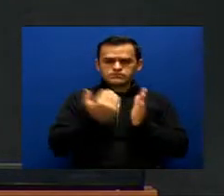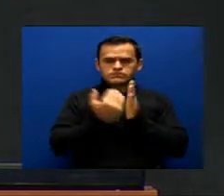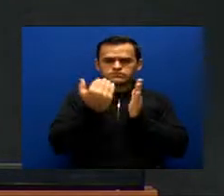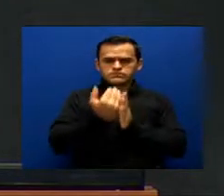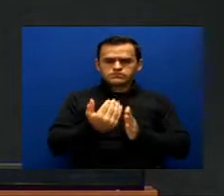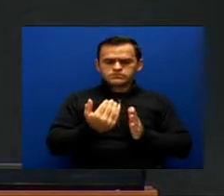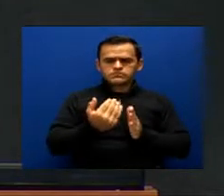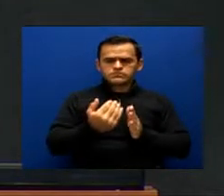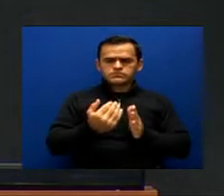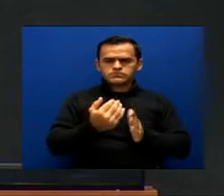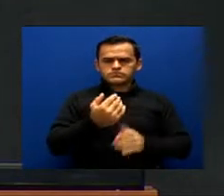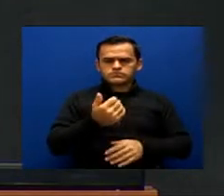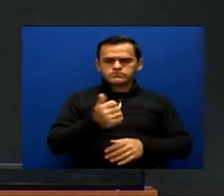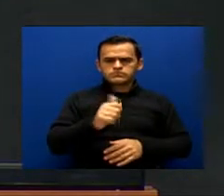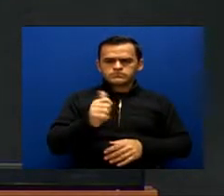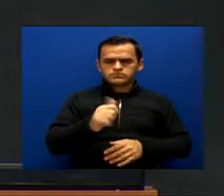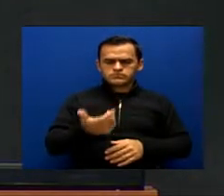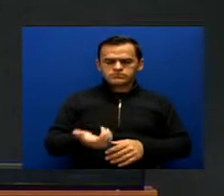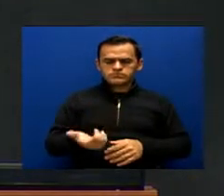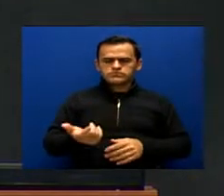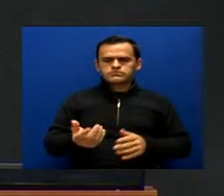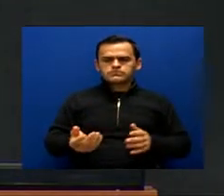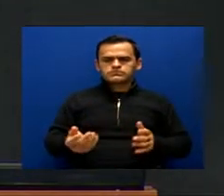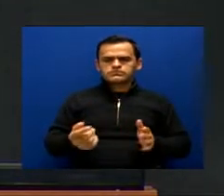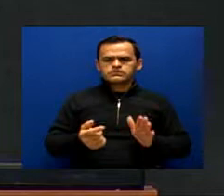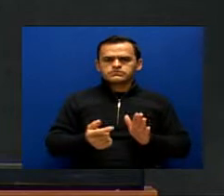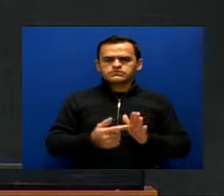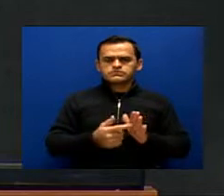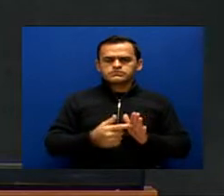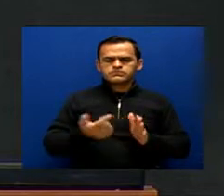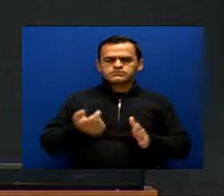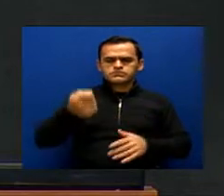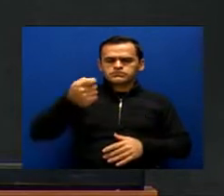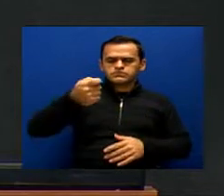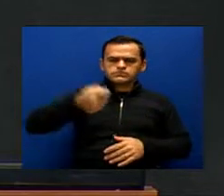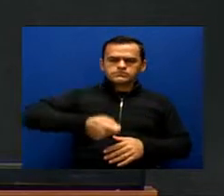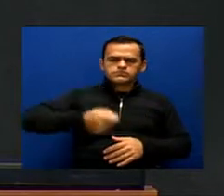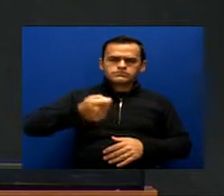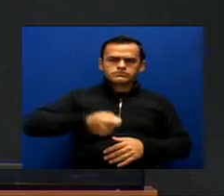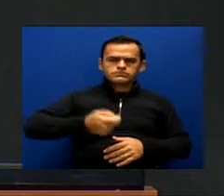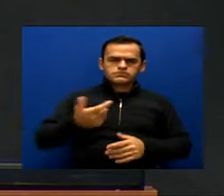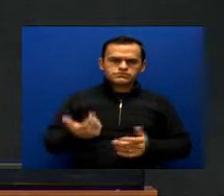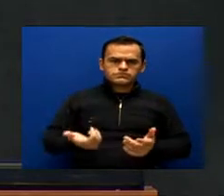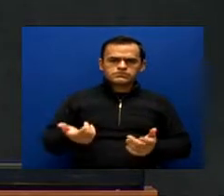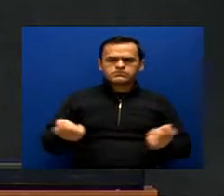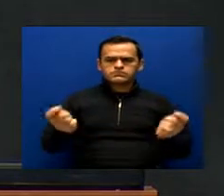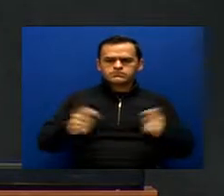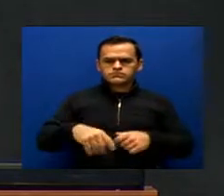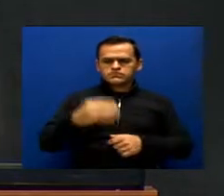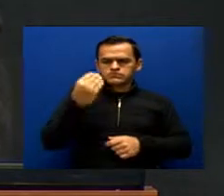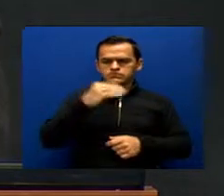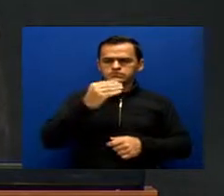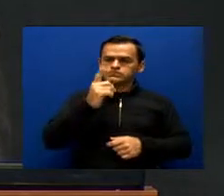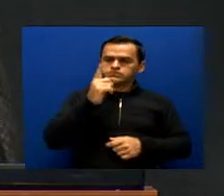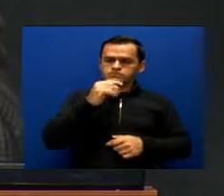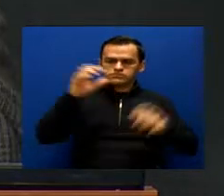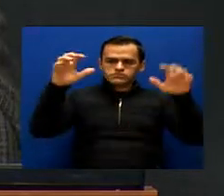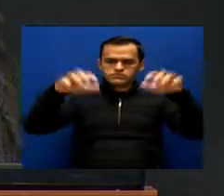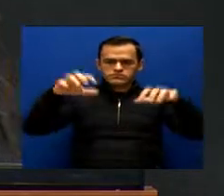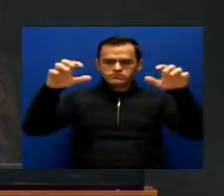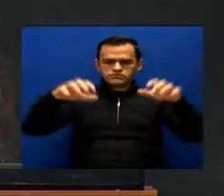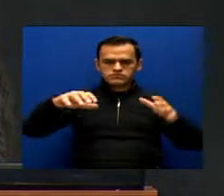dispositivo de leis do 11 e tal, que dispõe sobre a obrigatoriedade de implantação do sistema, possibilita o aproveitamento da água e chuva,